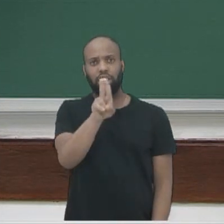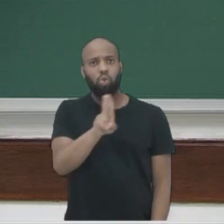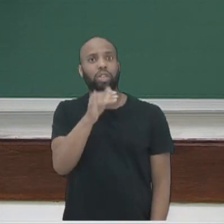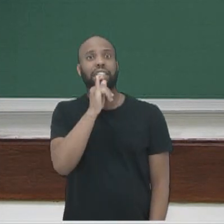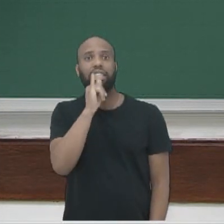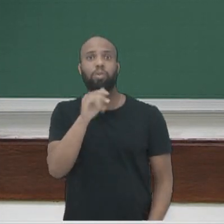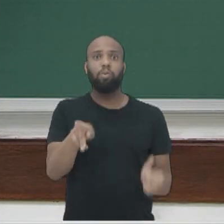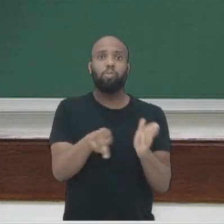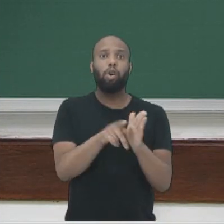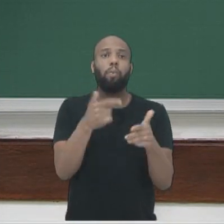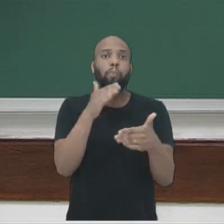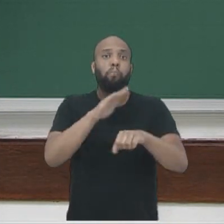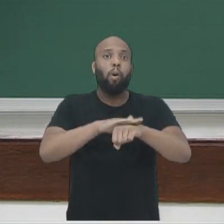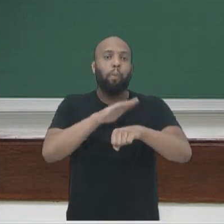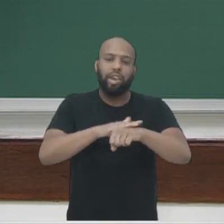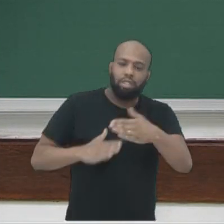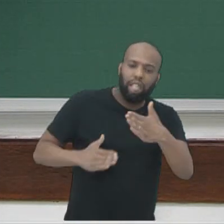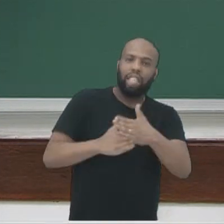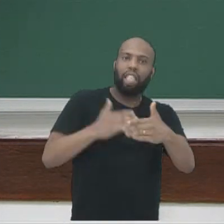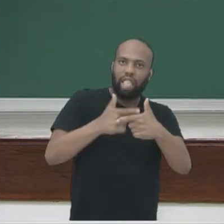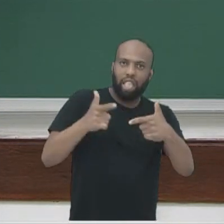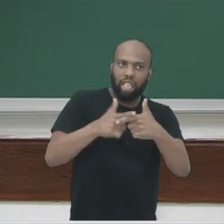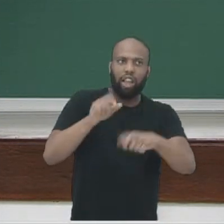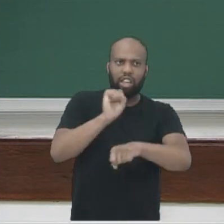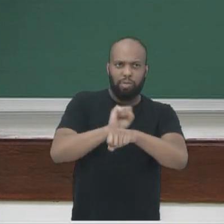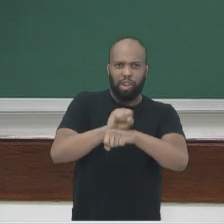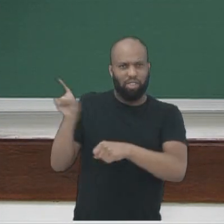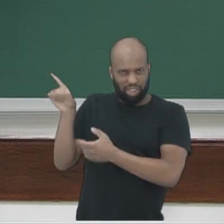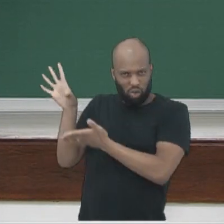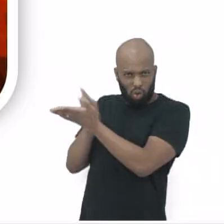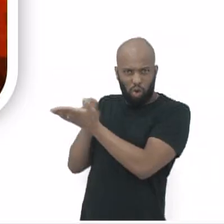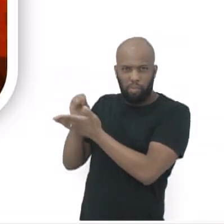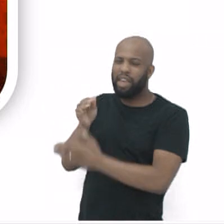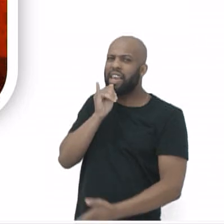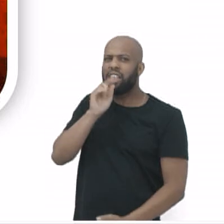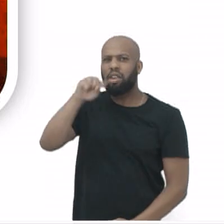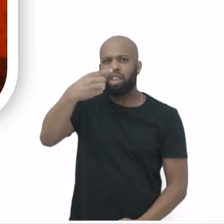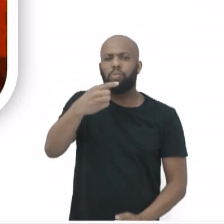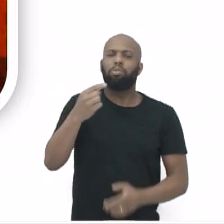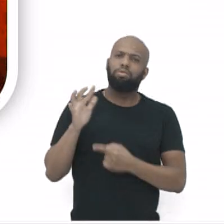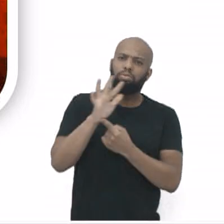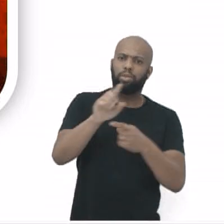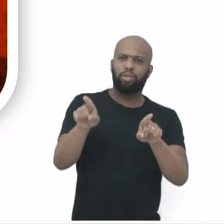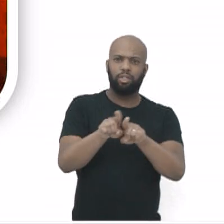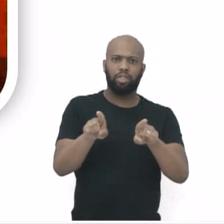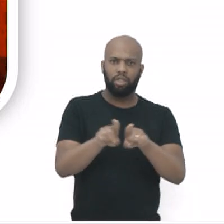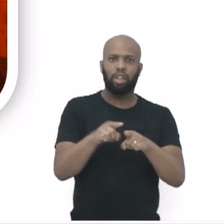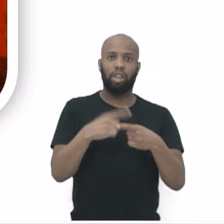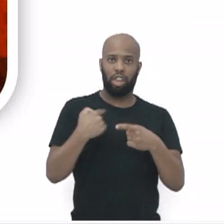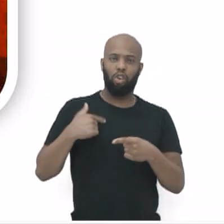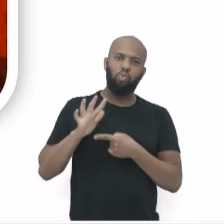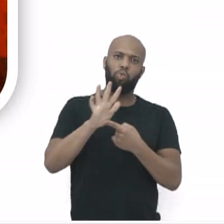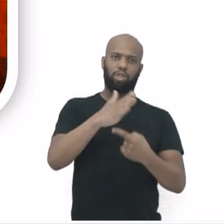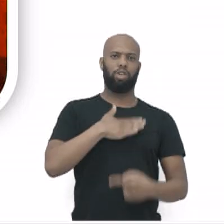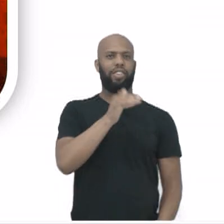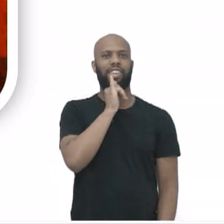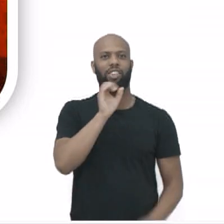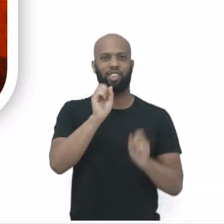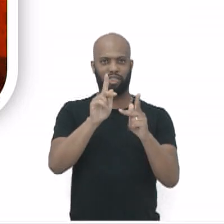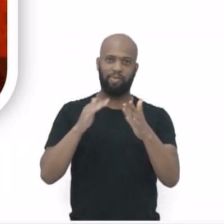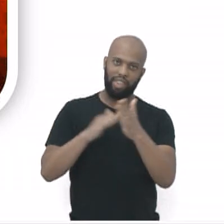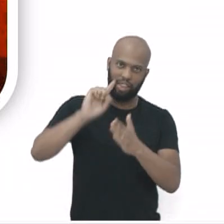positivo, beleza? Ok, a gente viu então essas 3 partes, situação inicial, complicação,